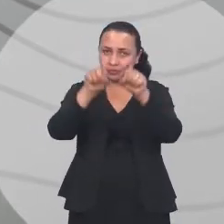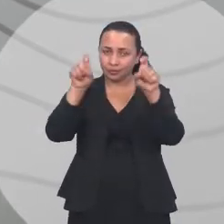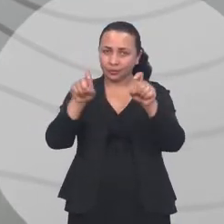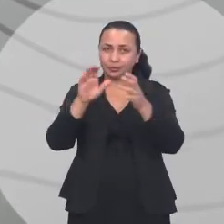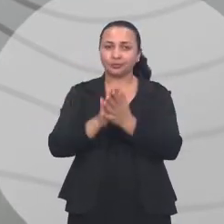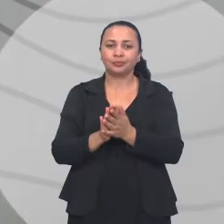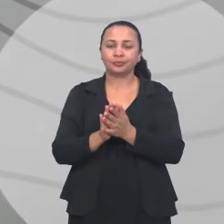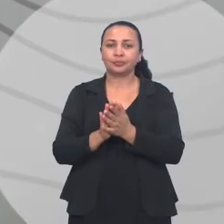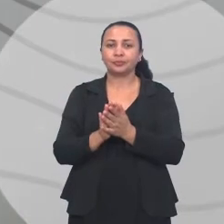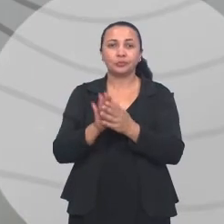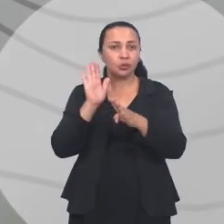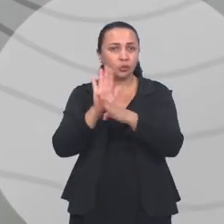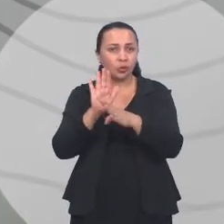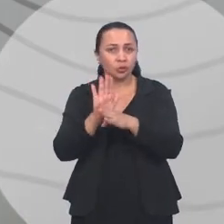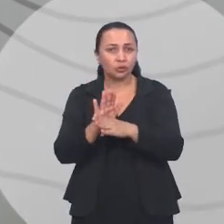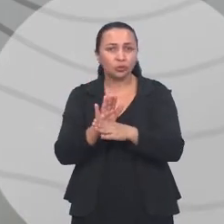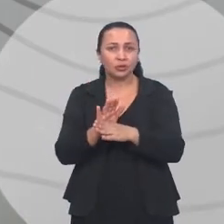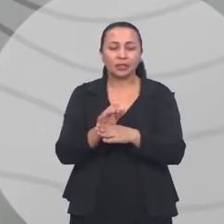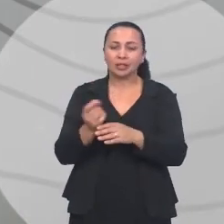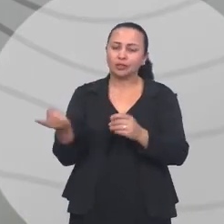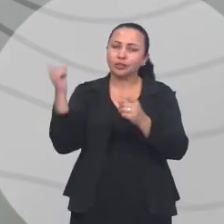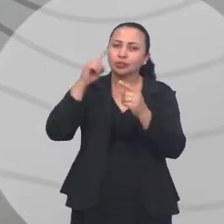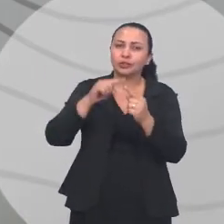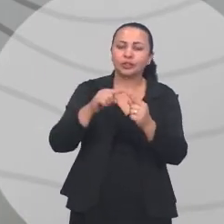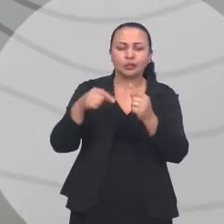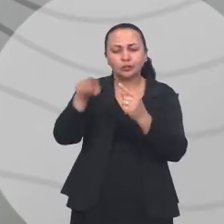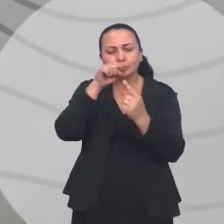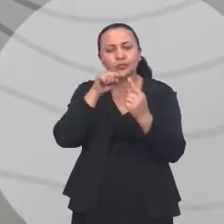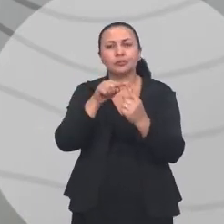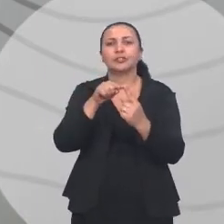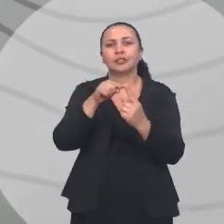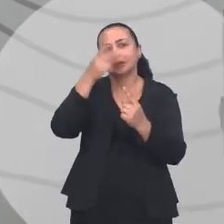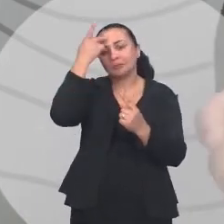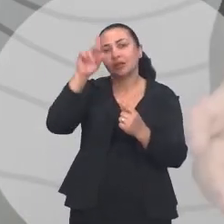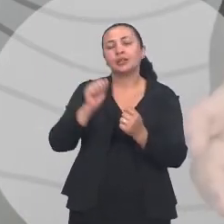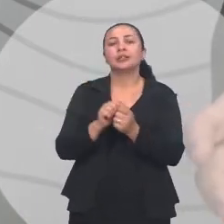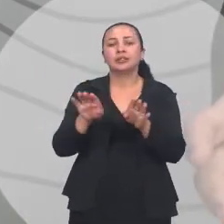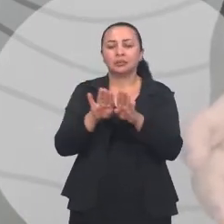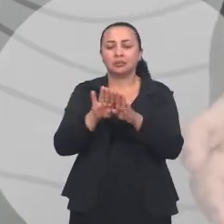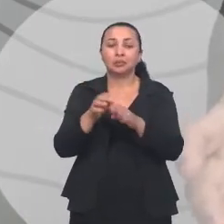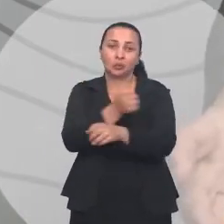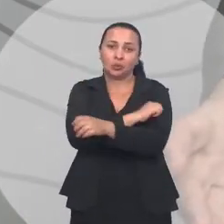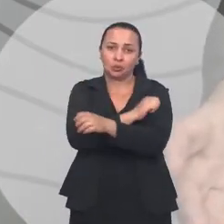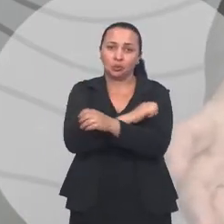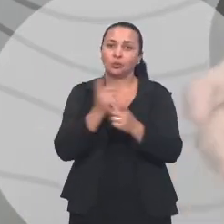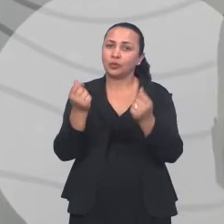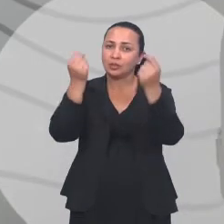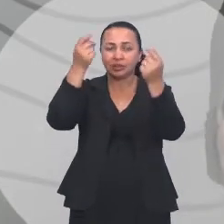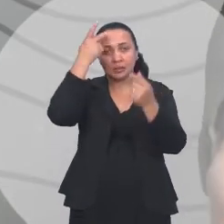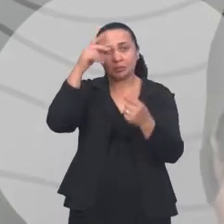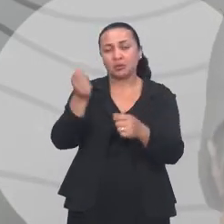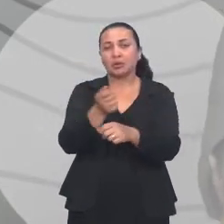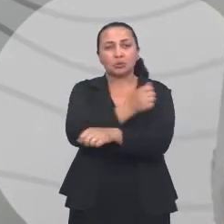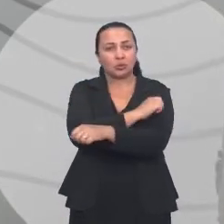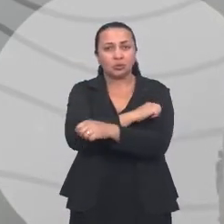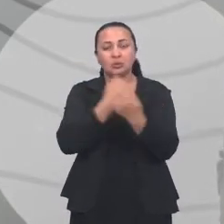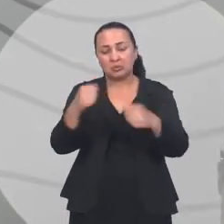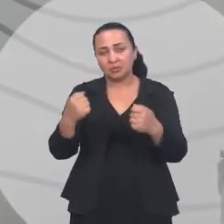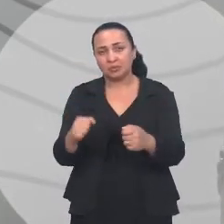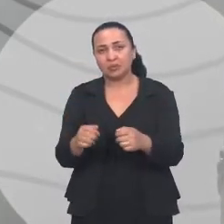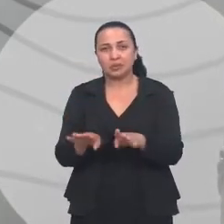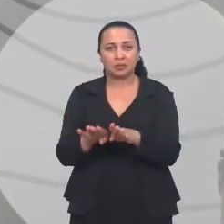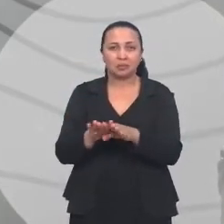no auxílio direto ao estudante um auxílio financeiro estudante assim como a gente tinha outros programas de permanência dos antigos que não estão sendo